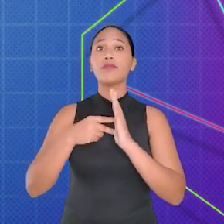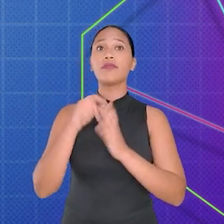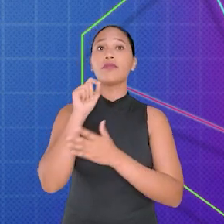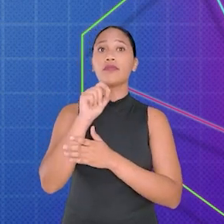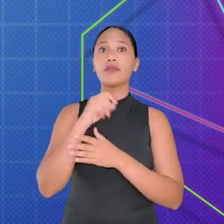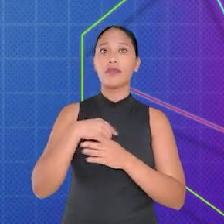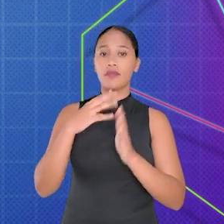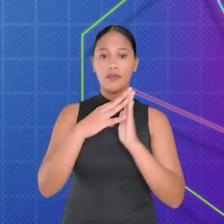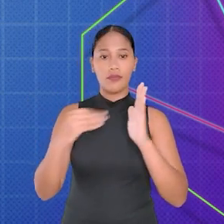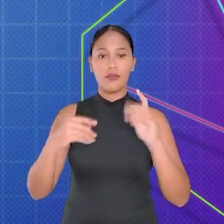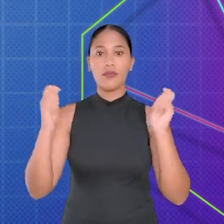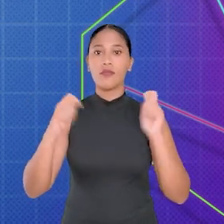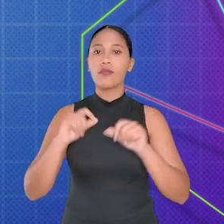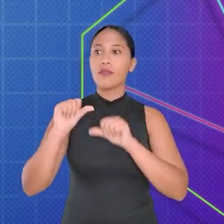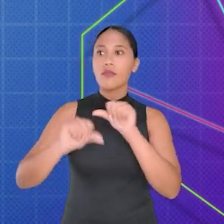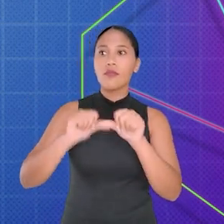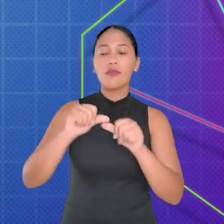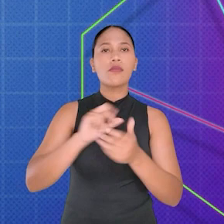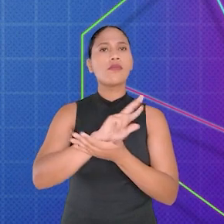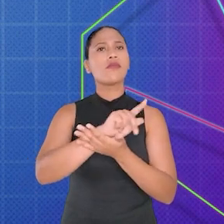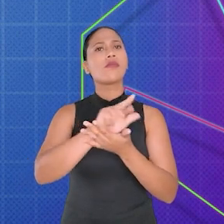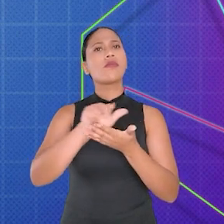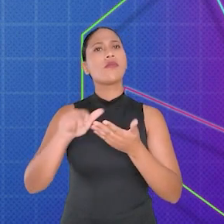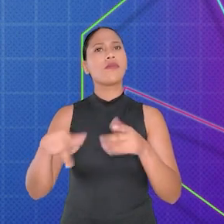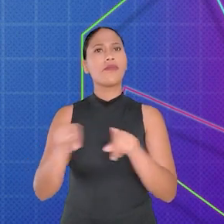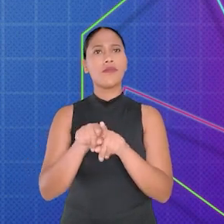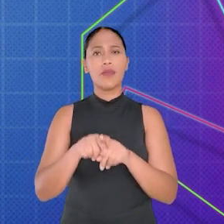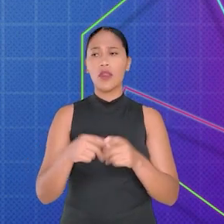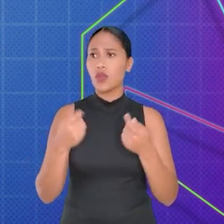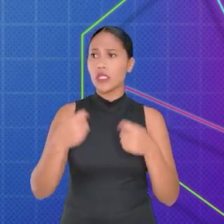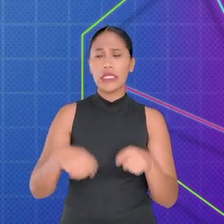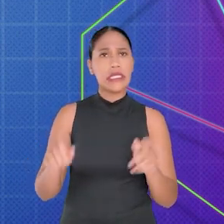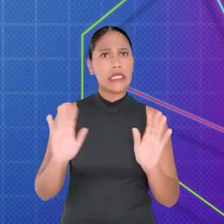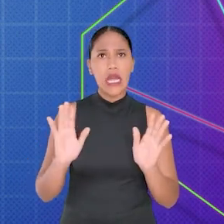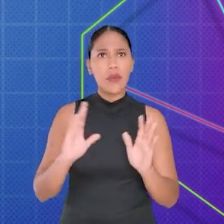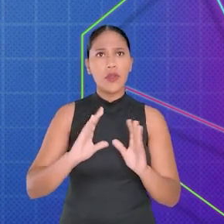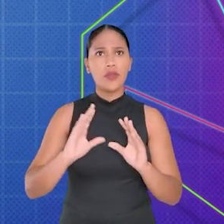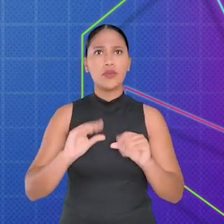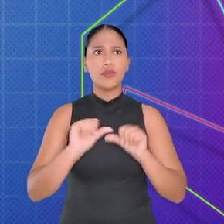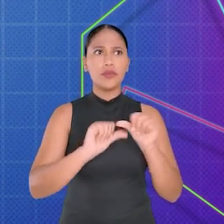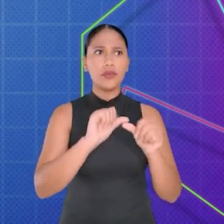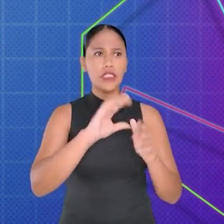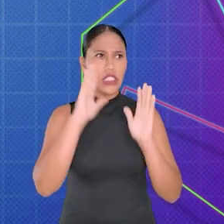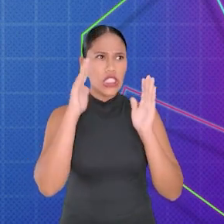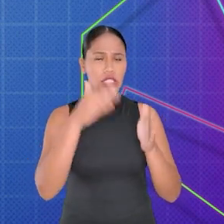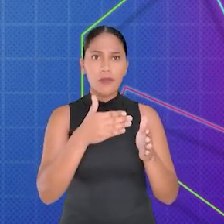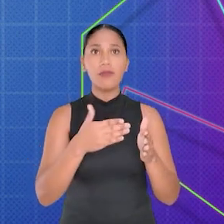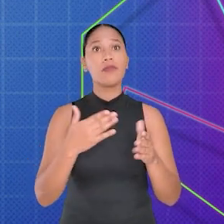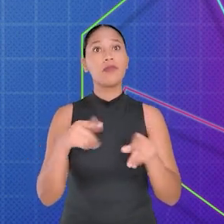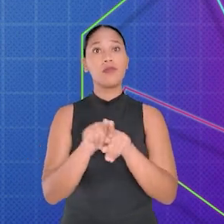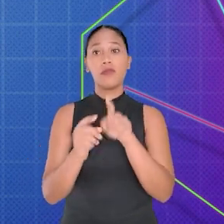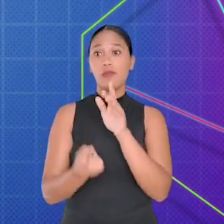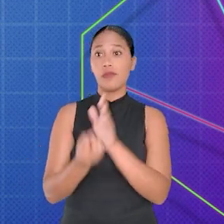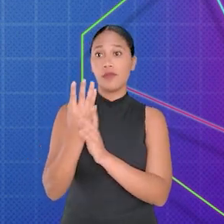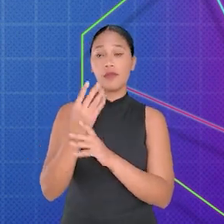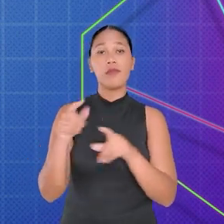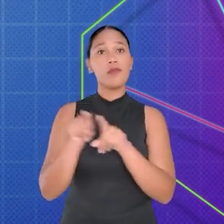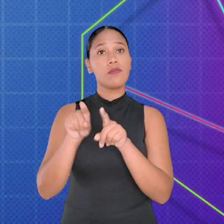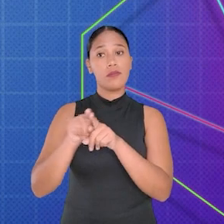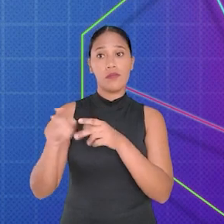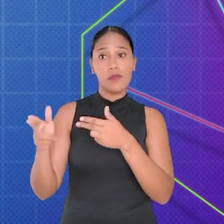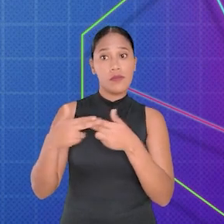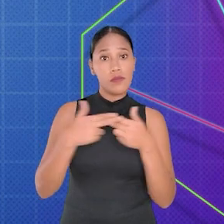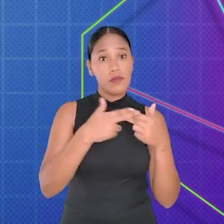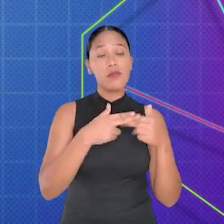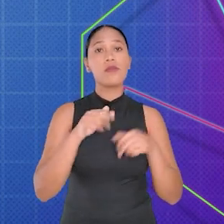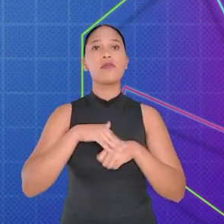sua geometria, tornando a criação e a edição de modelos muito mais eficiente e flexível. Os modificadores podem ser